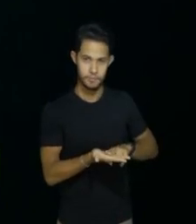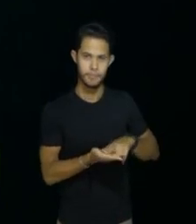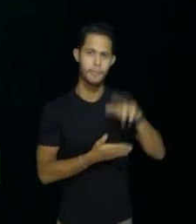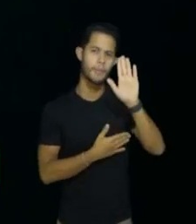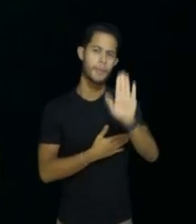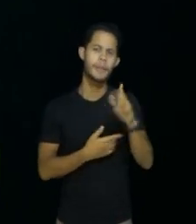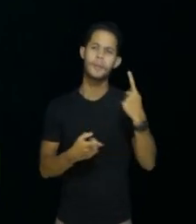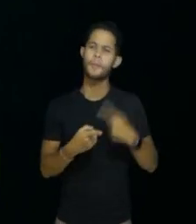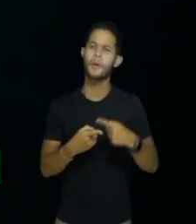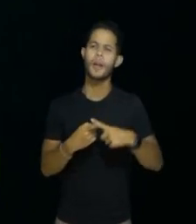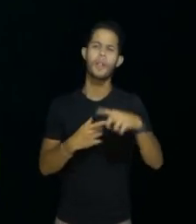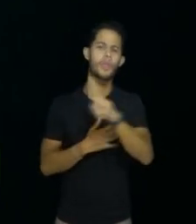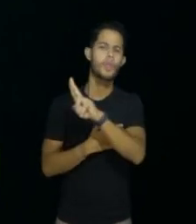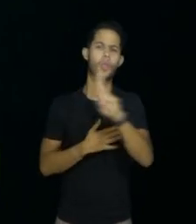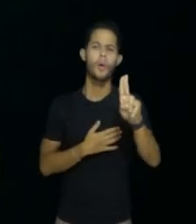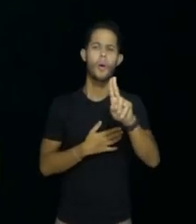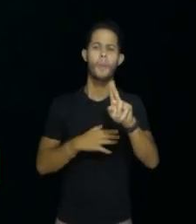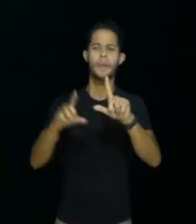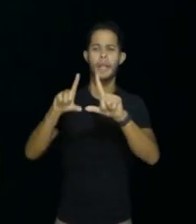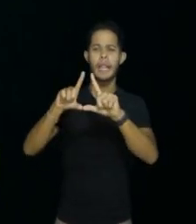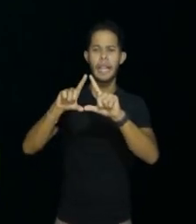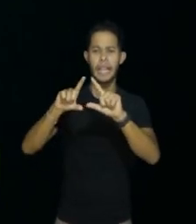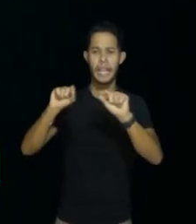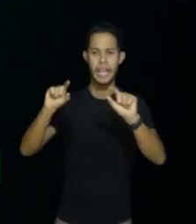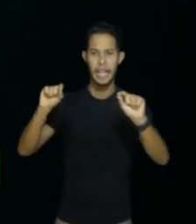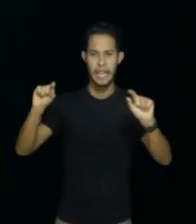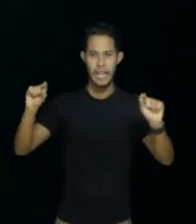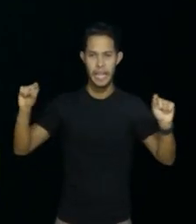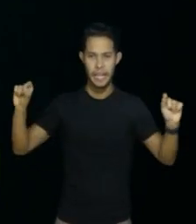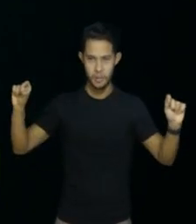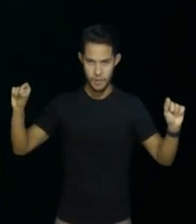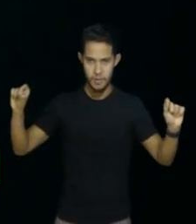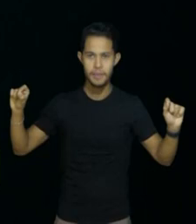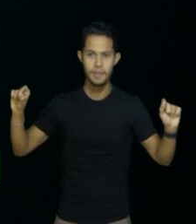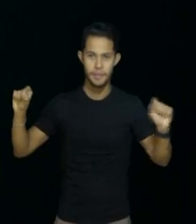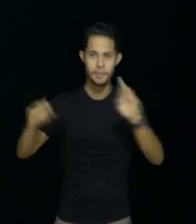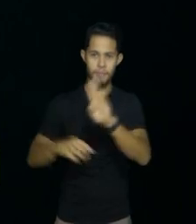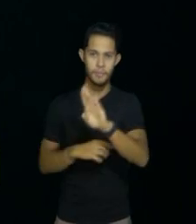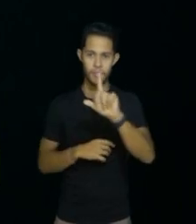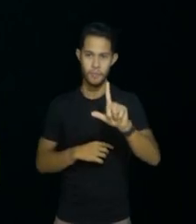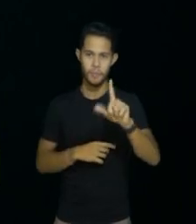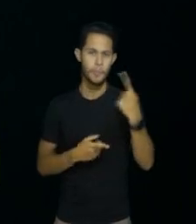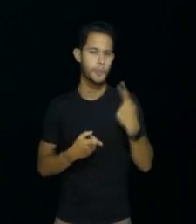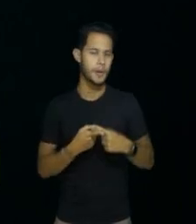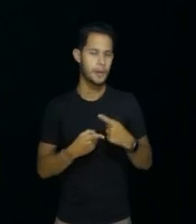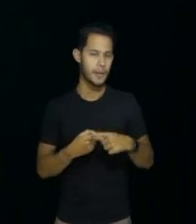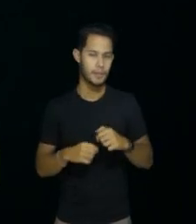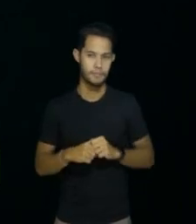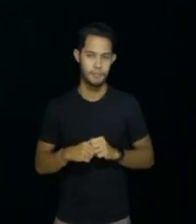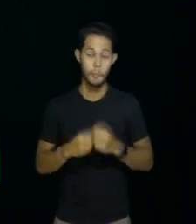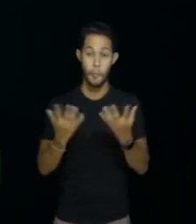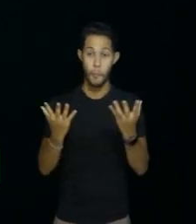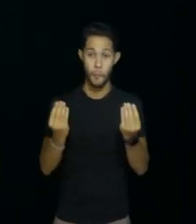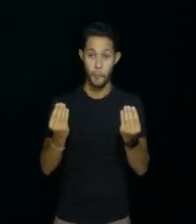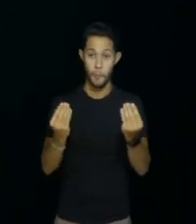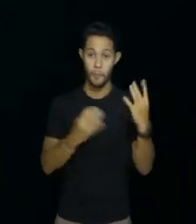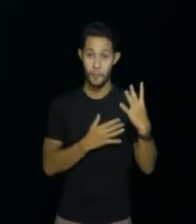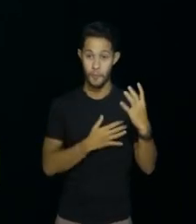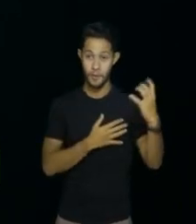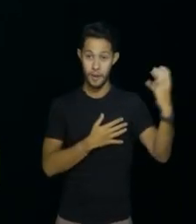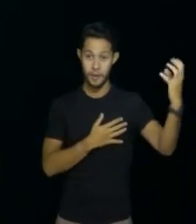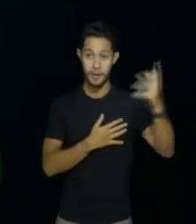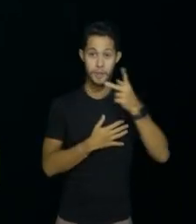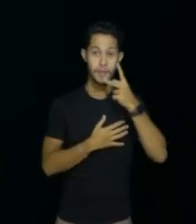linguiça Blumenau? O nome linguiça Blumenau se deu porque os viajantes que iam ou vinham para essa região falavam, olha, deputado Napoleão, o senhor